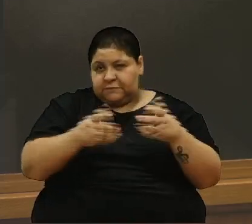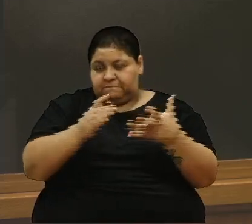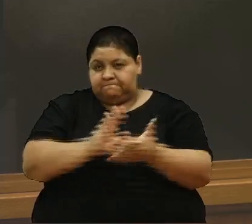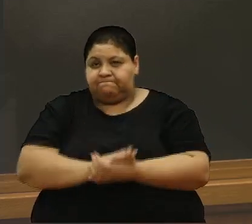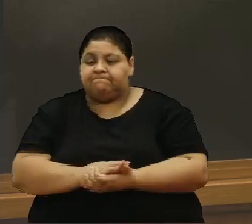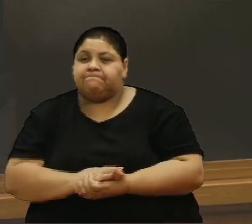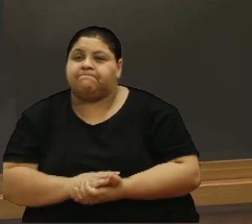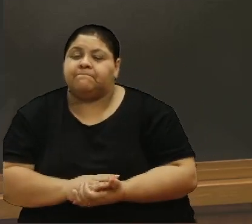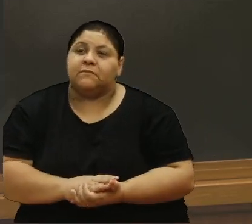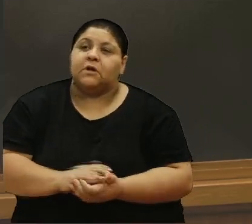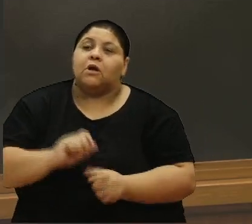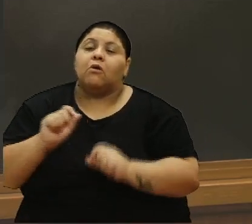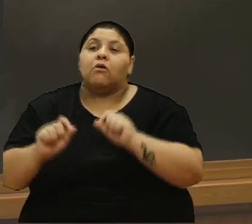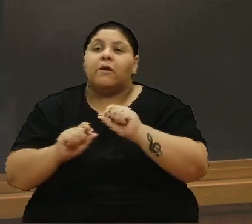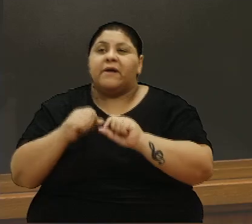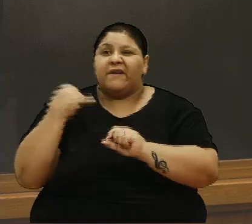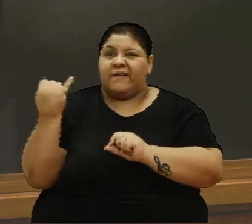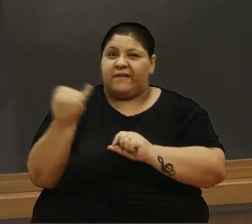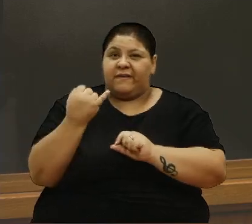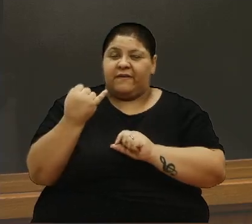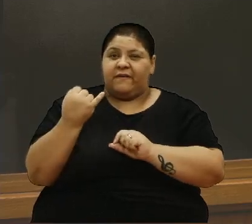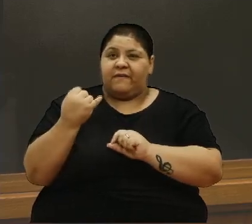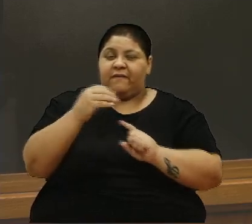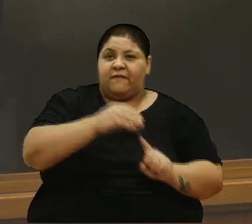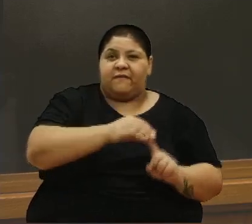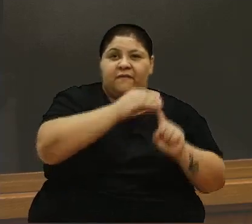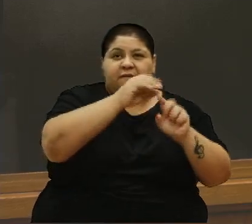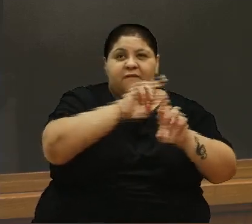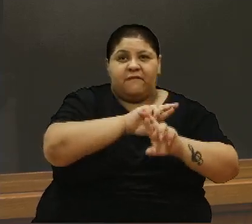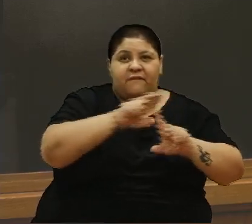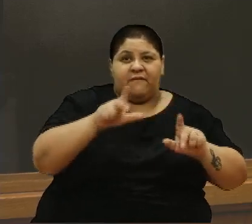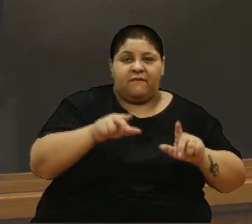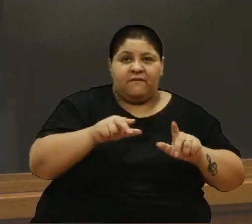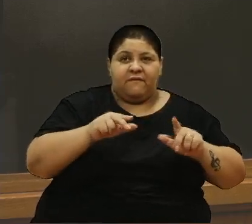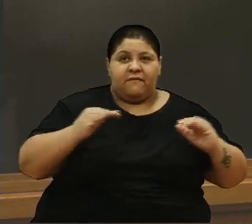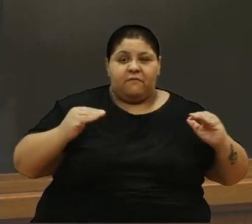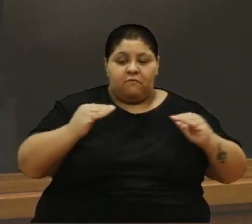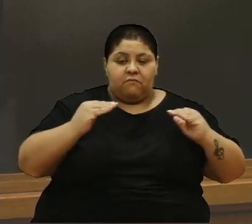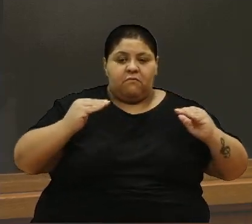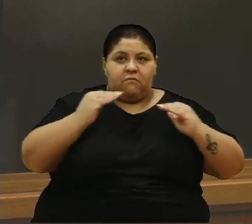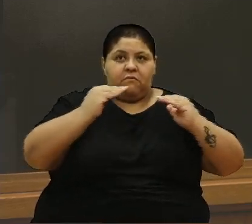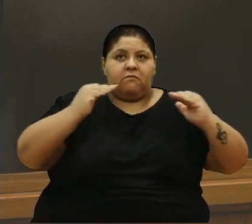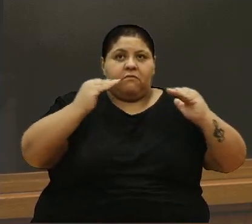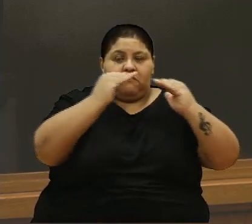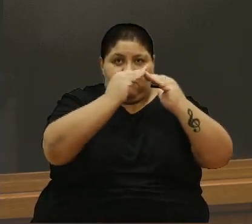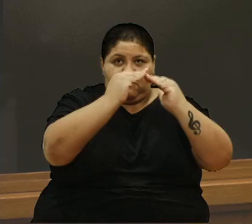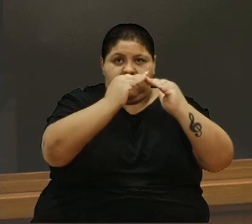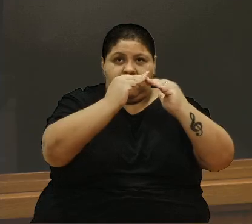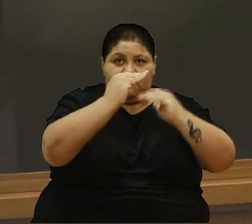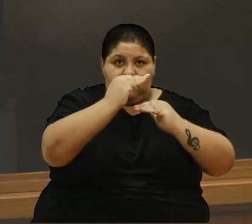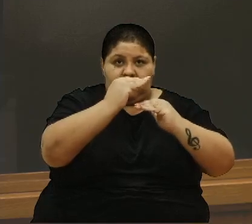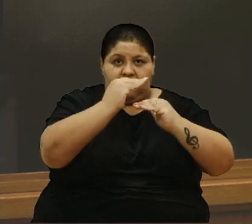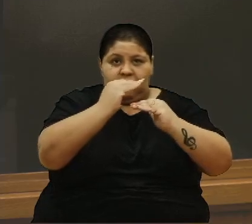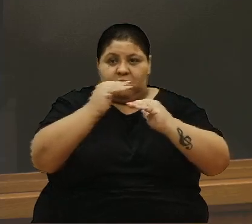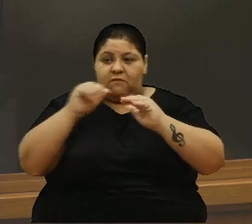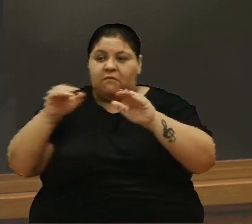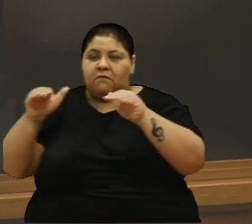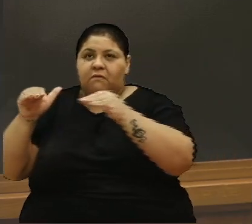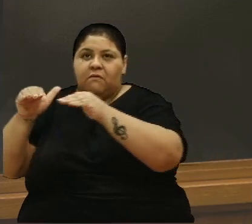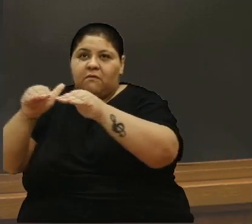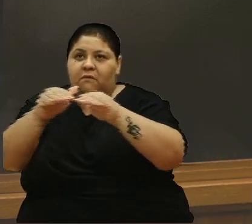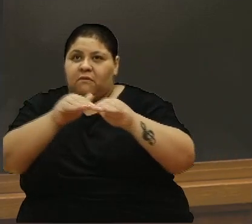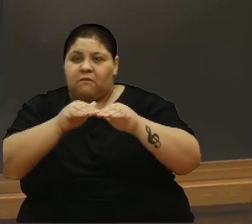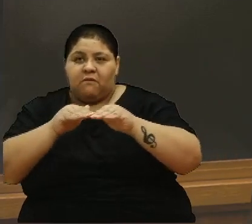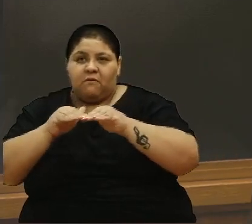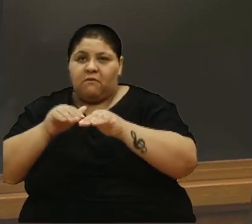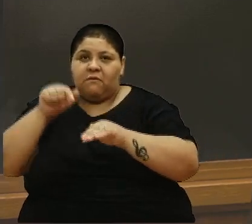do debate que foi proposto é a diferença entre equiparação e equidade. Ninguém aqui veio